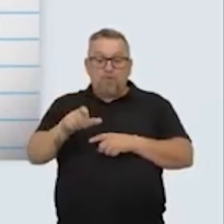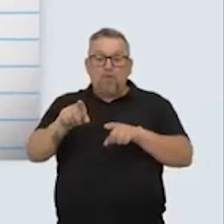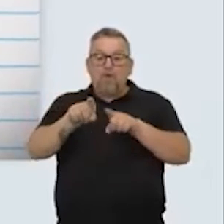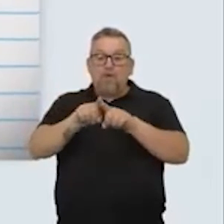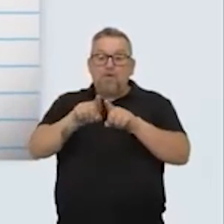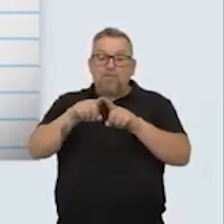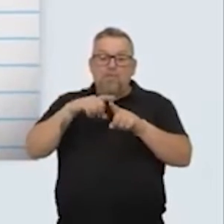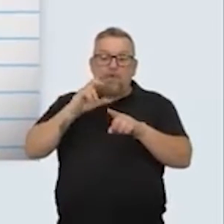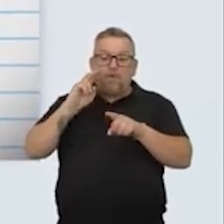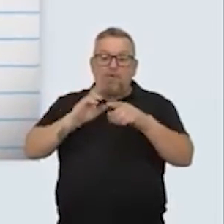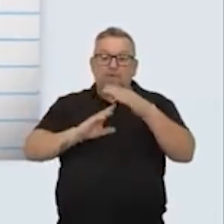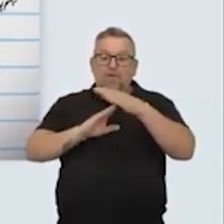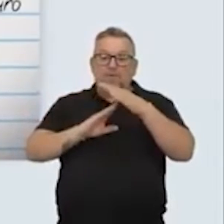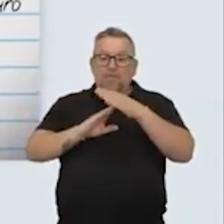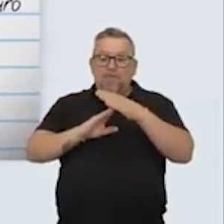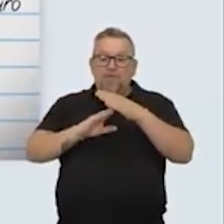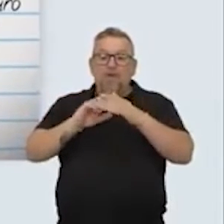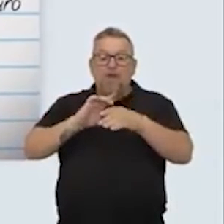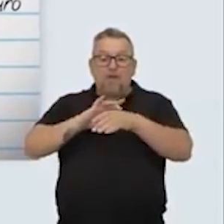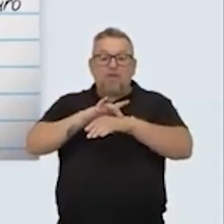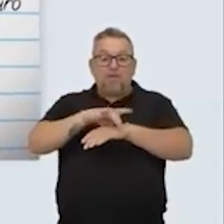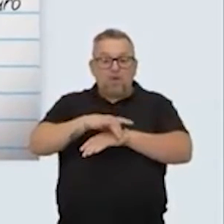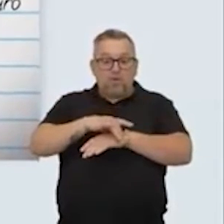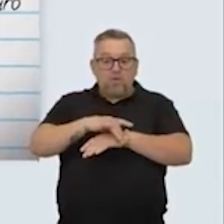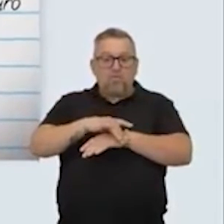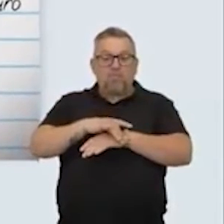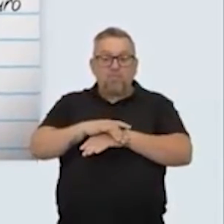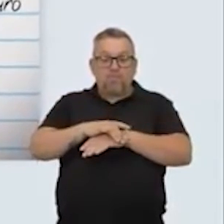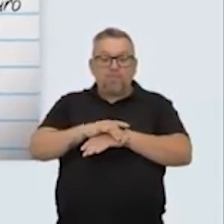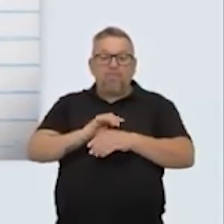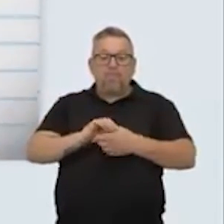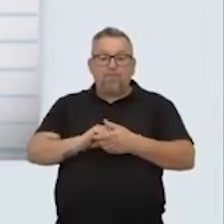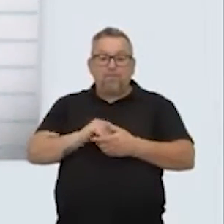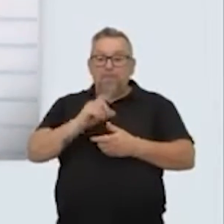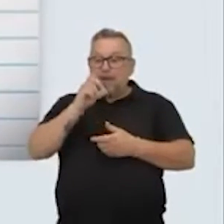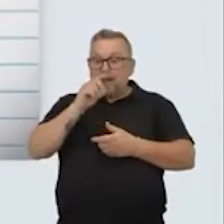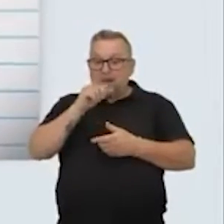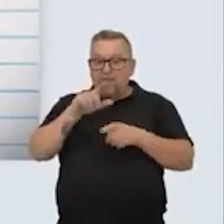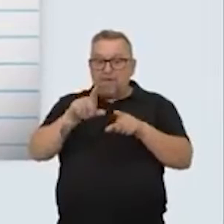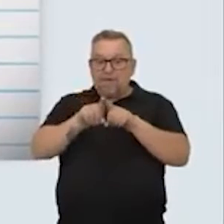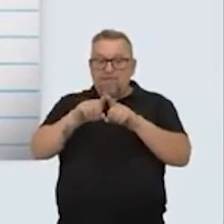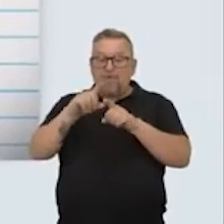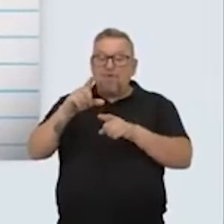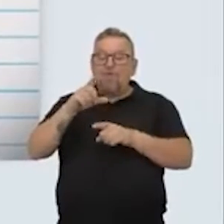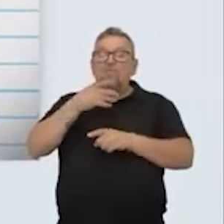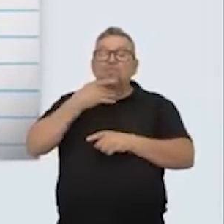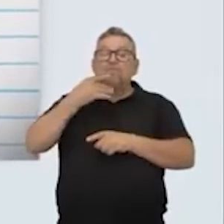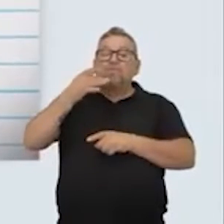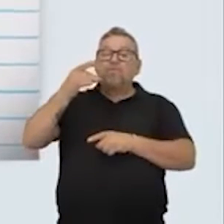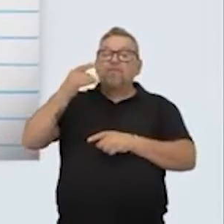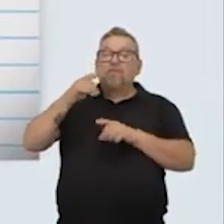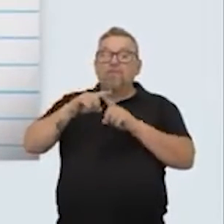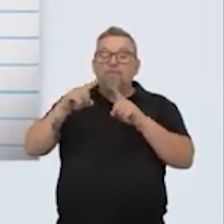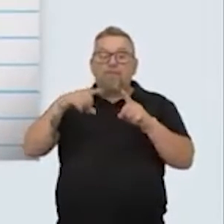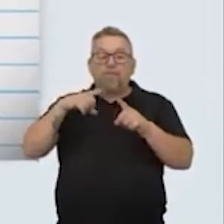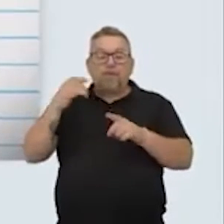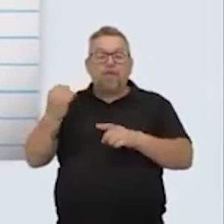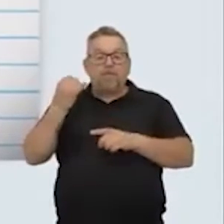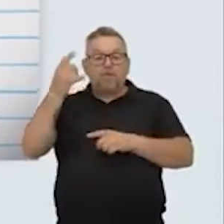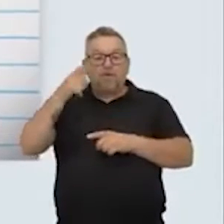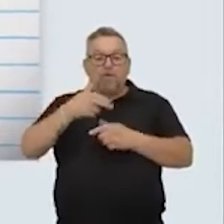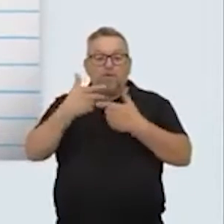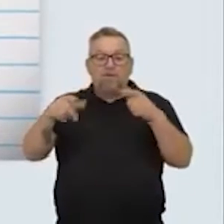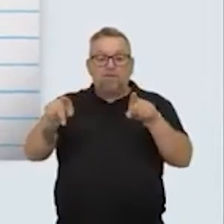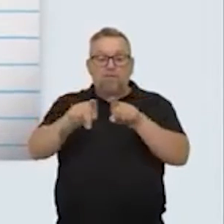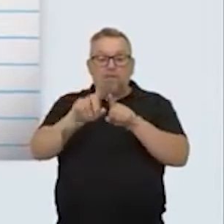limite mínimo considerado seguro pela Organização das Nações Unidas. A água sacia nossa sede, mas também é vital para outros aspectos